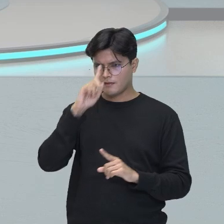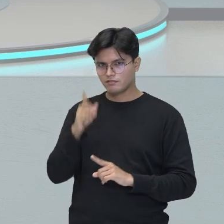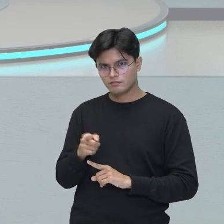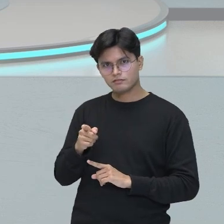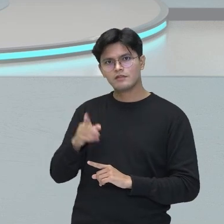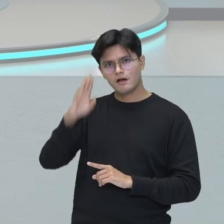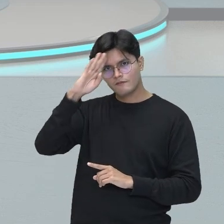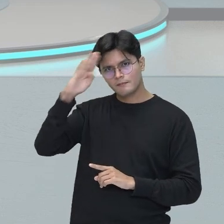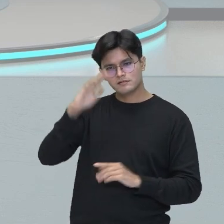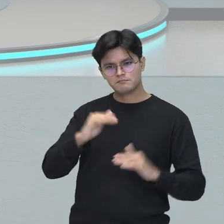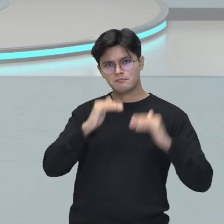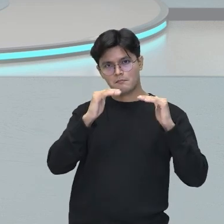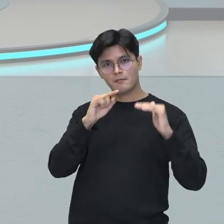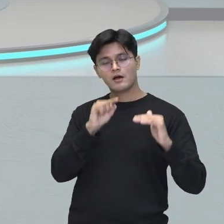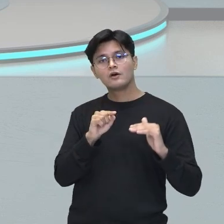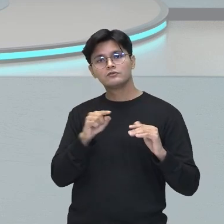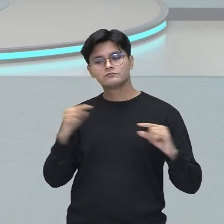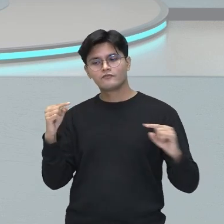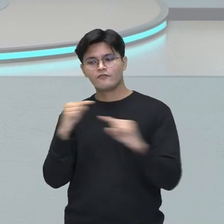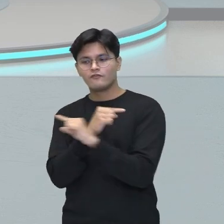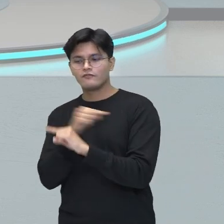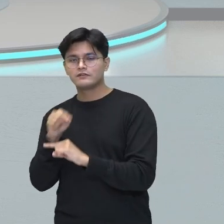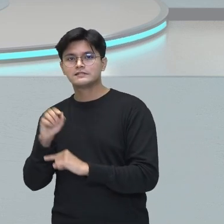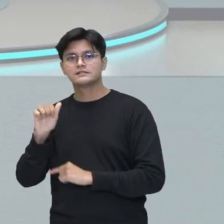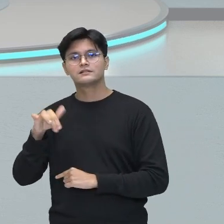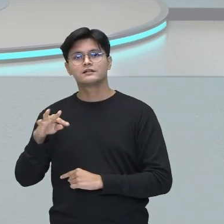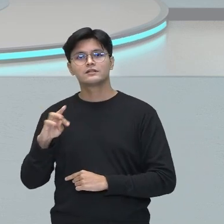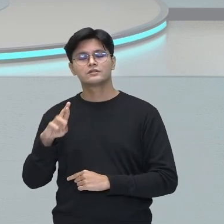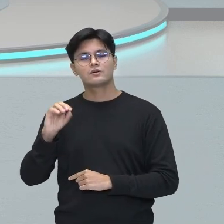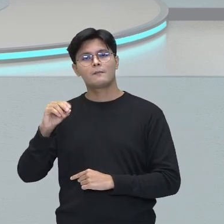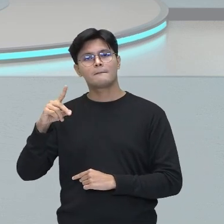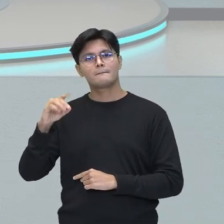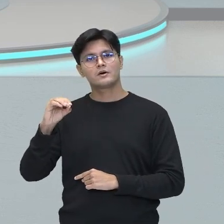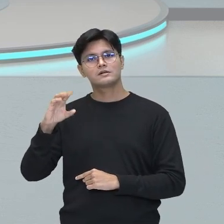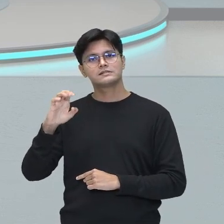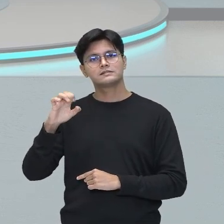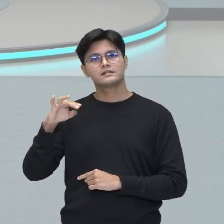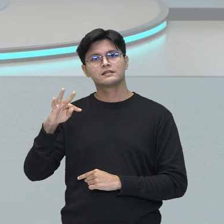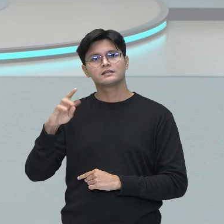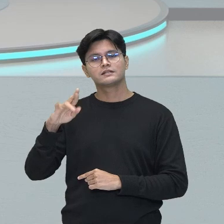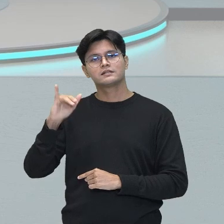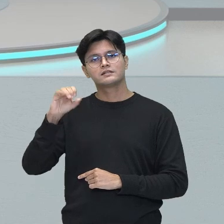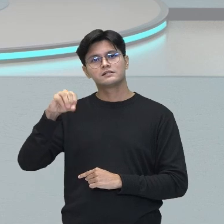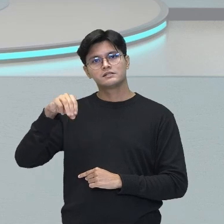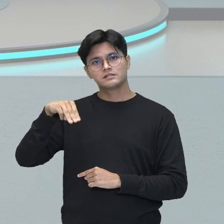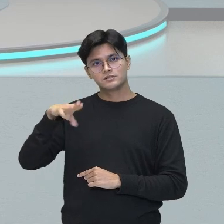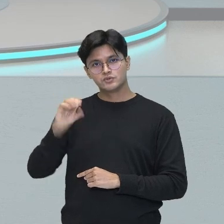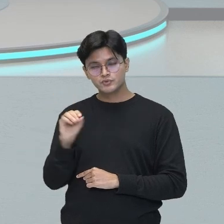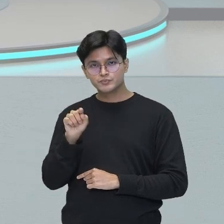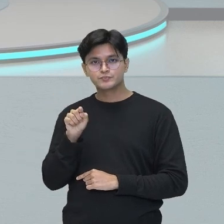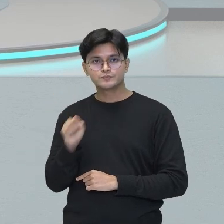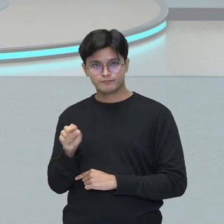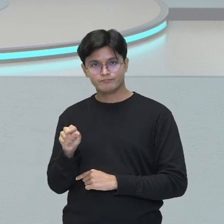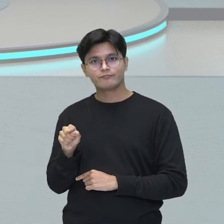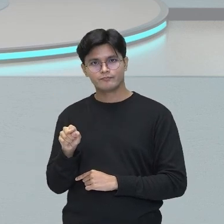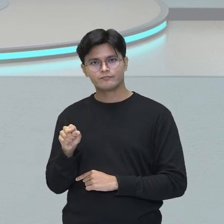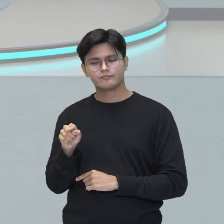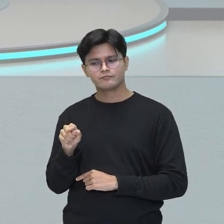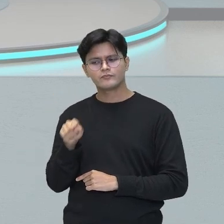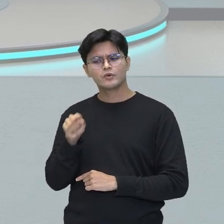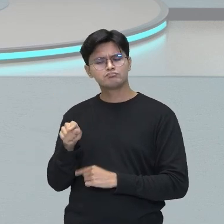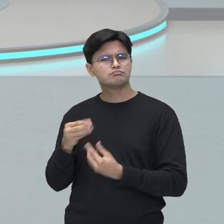do humanismo não tá nesse Nessas questões já no